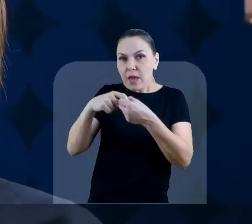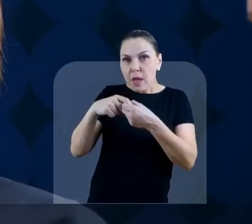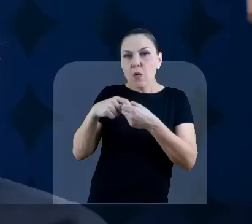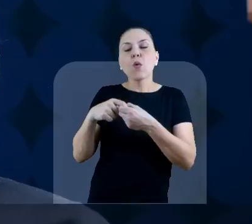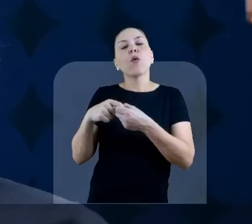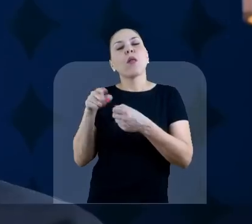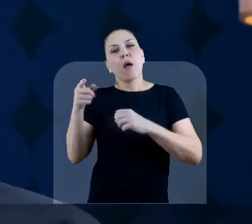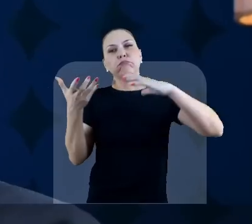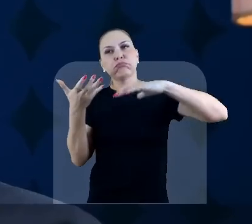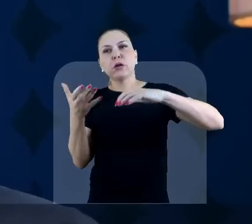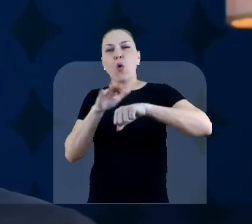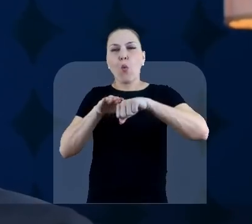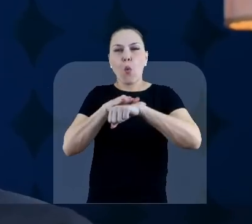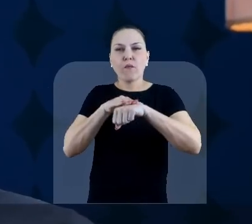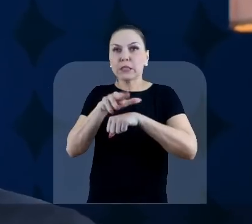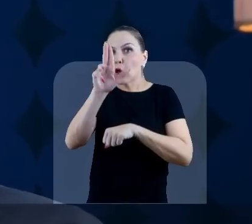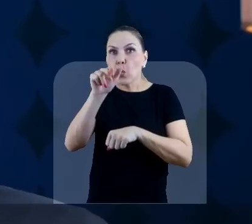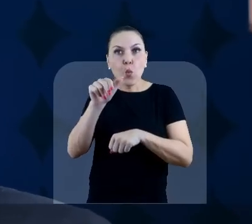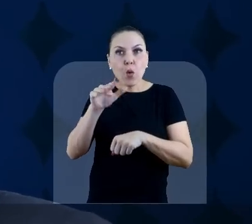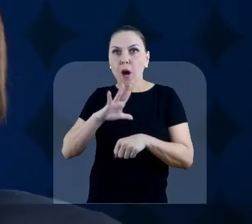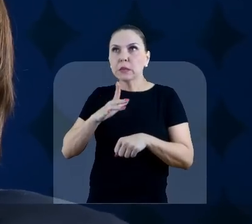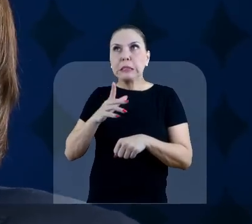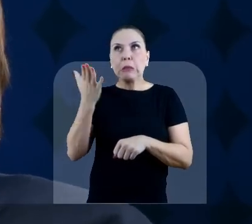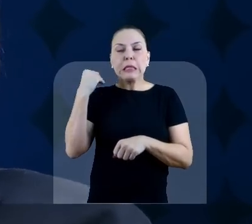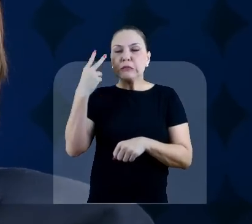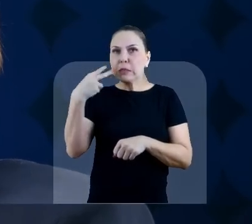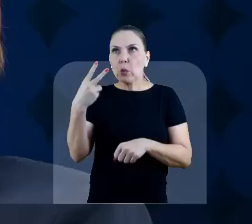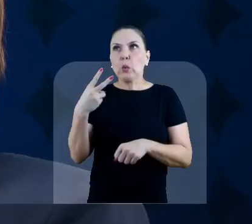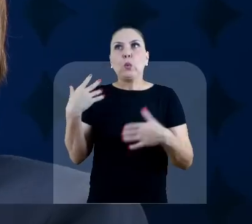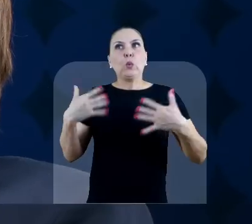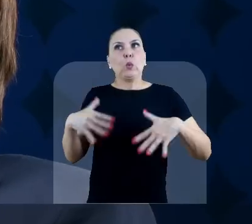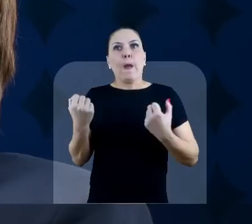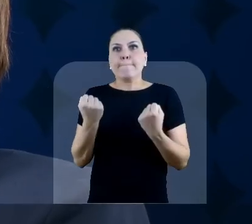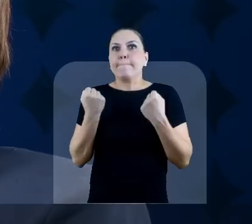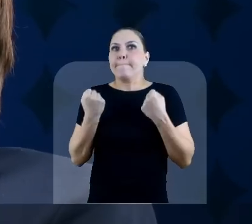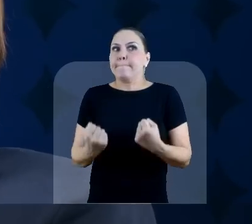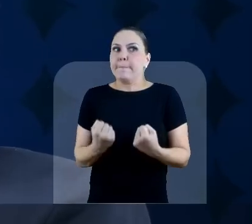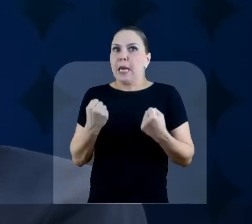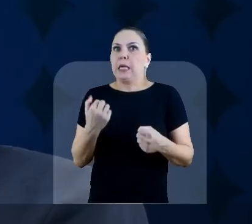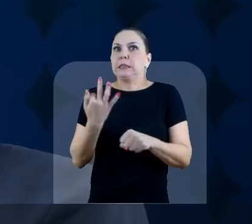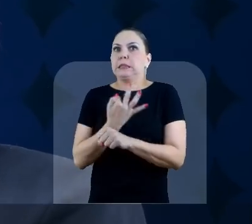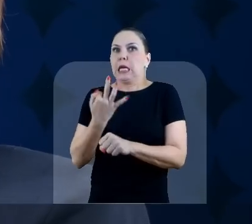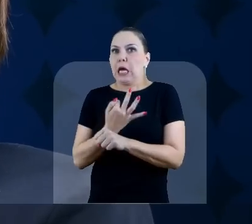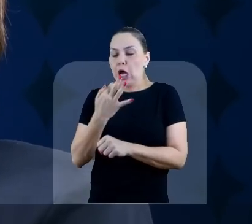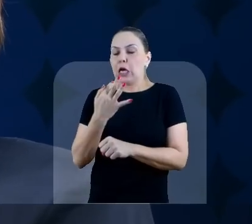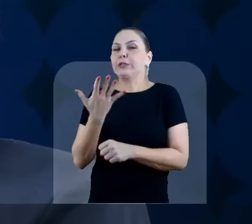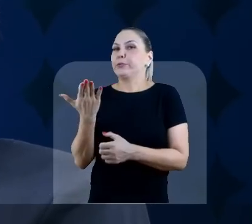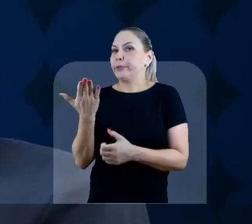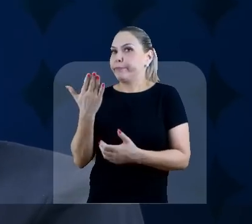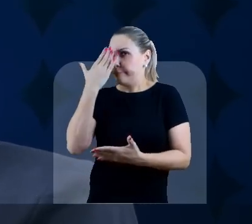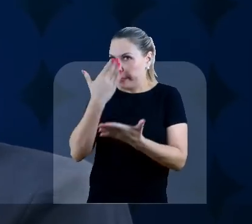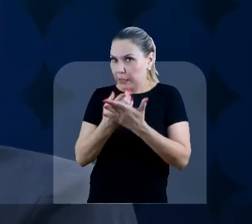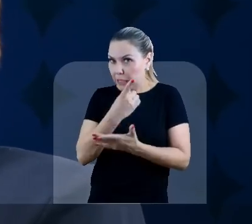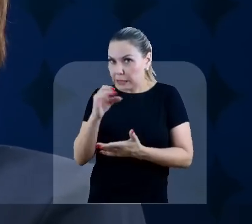parlamento conversar com parlamentares, nunca foi sequer vereador, a barra é pesada. Dá para confiar